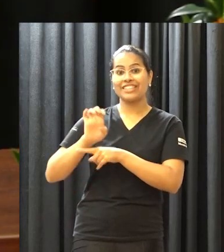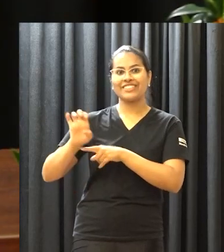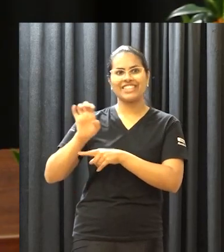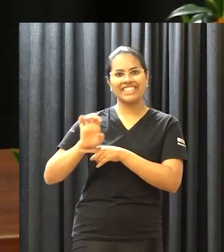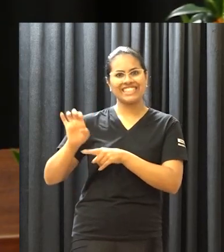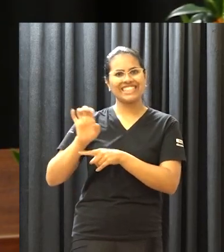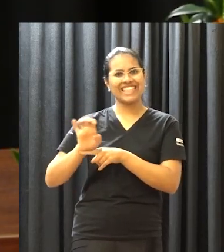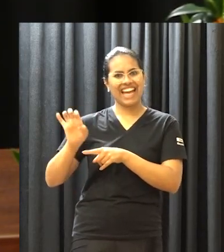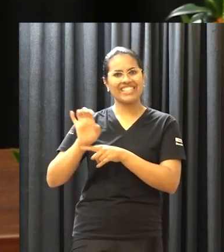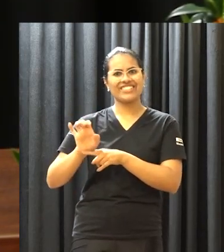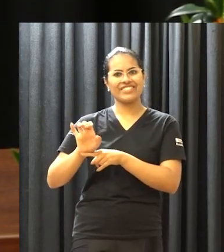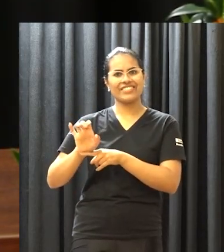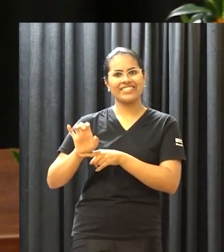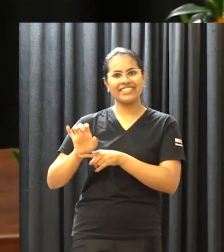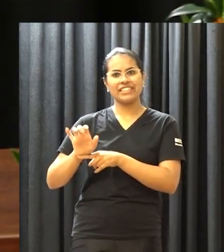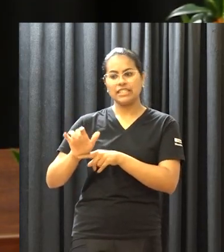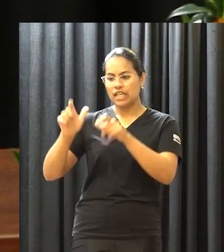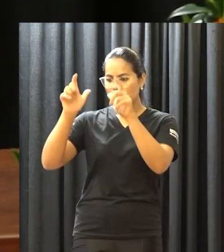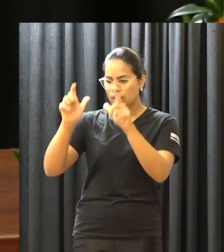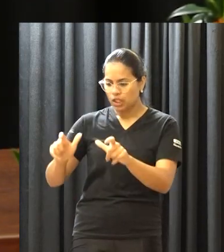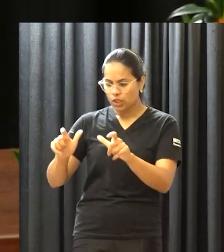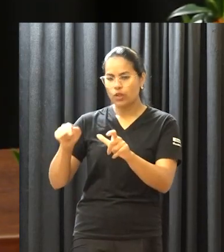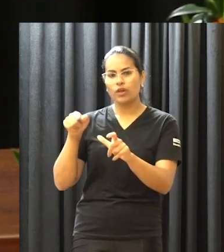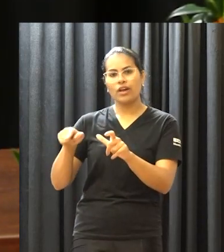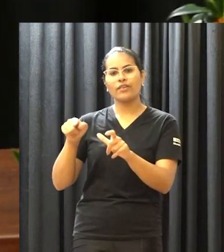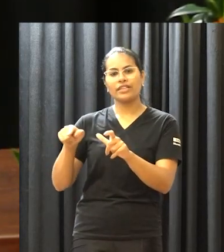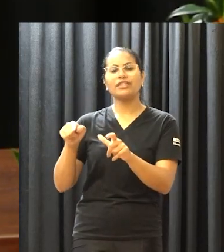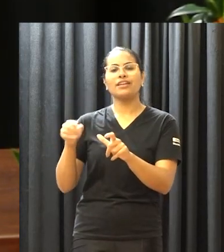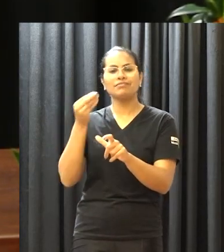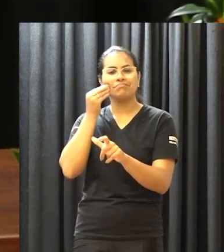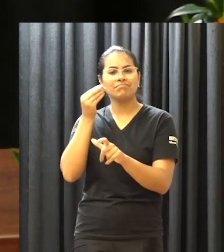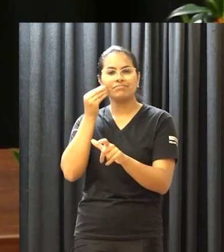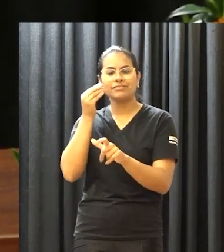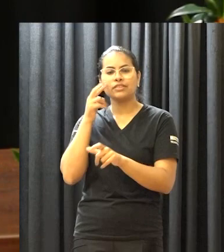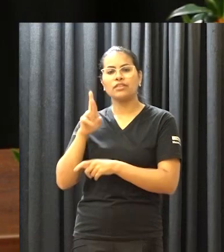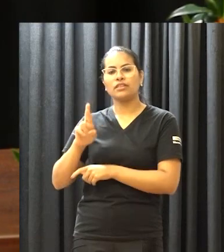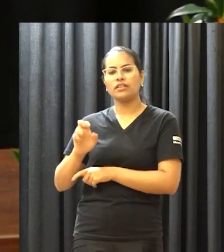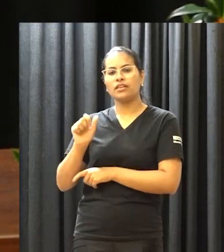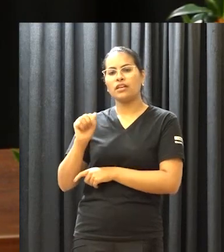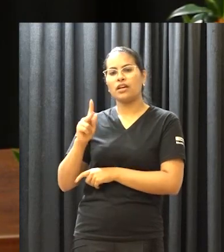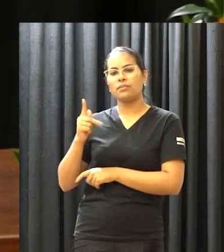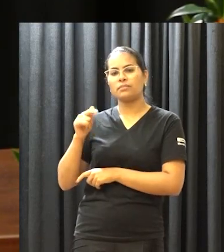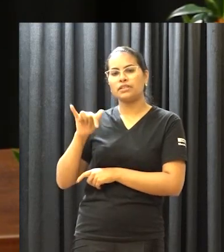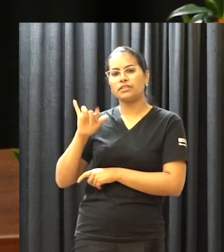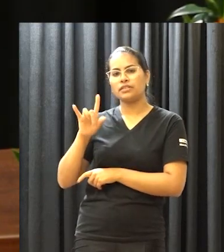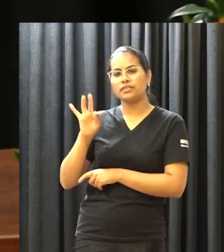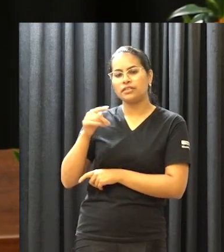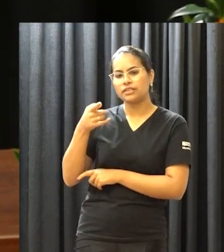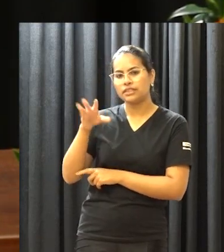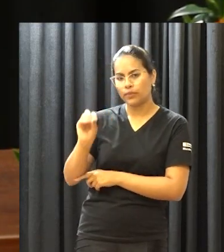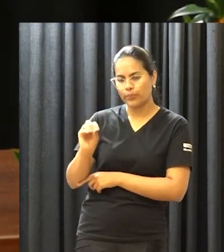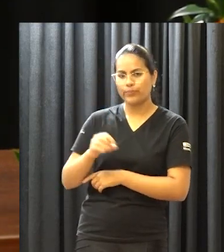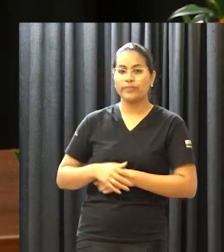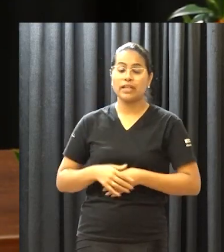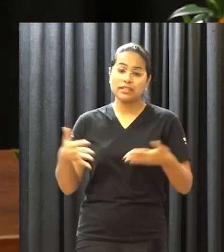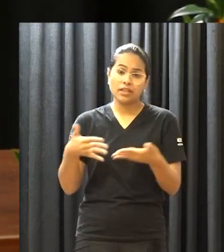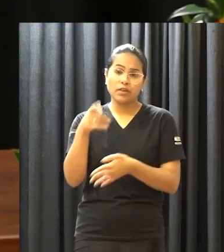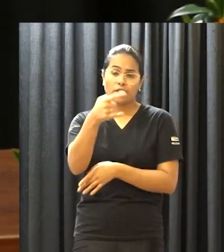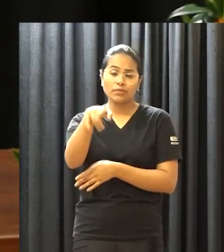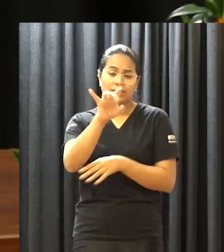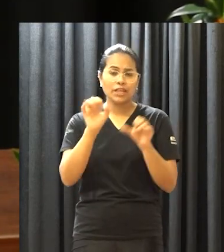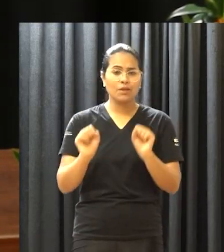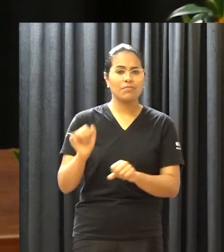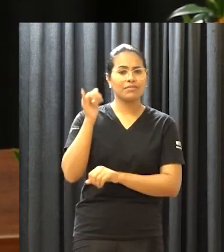lugar onde ela fez a reabilitação dela. Não vou ler a história de Wanda, recomendo que vocês leiam. Ela escolhe